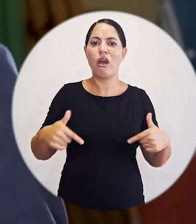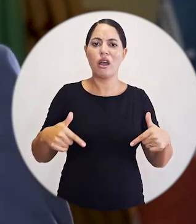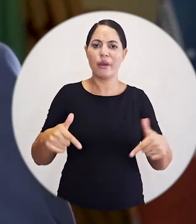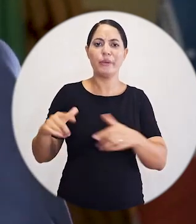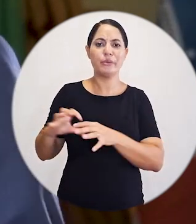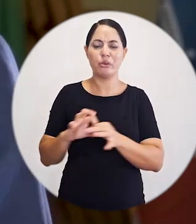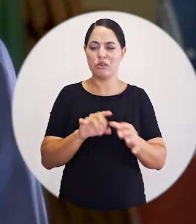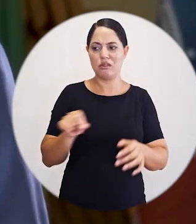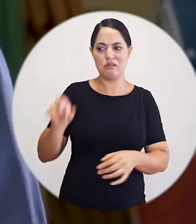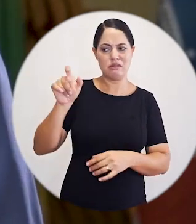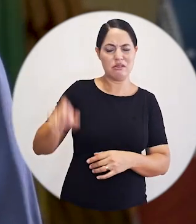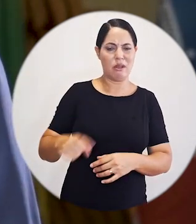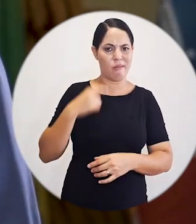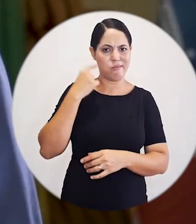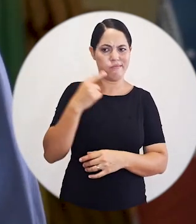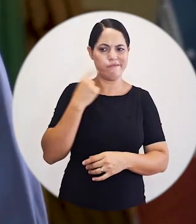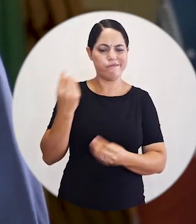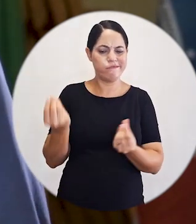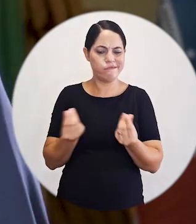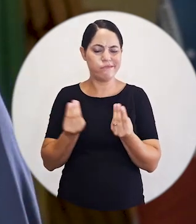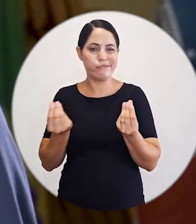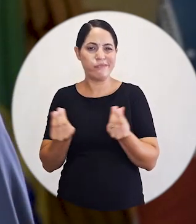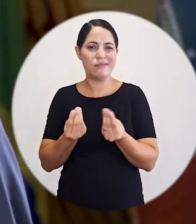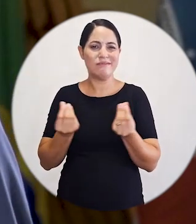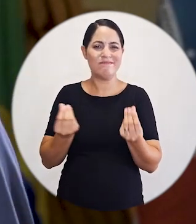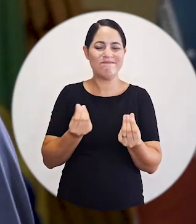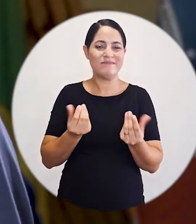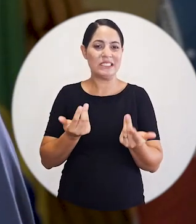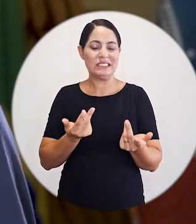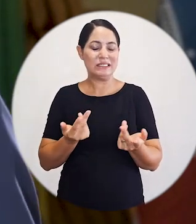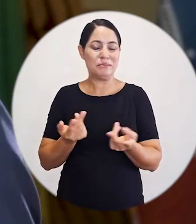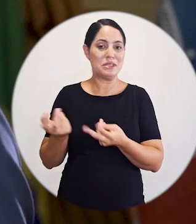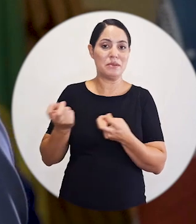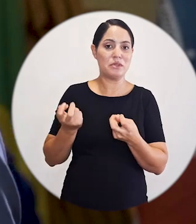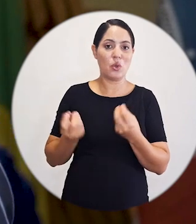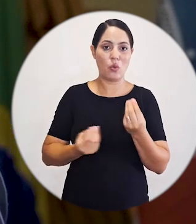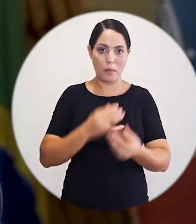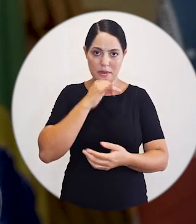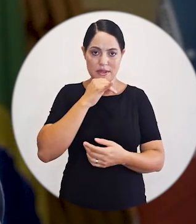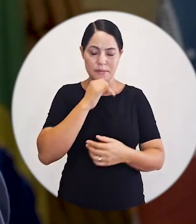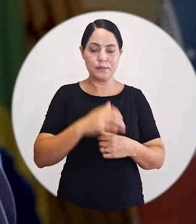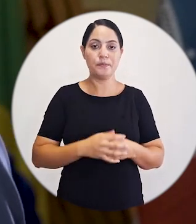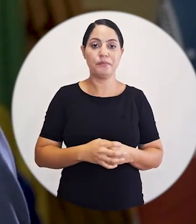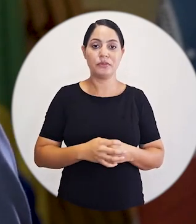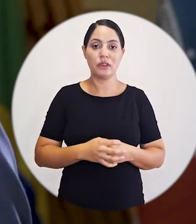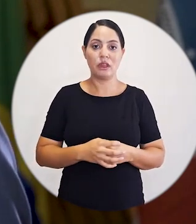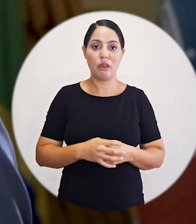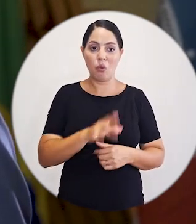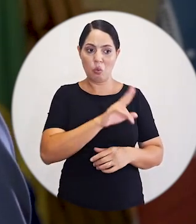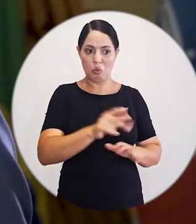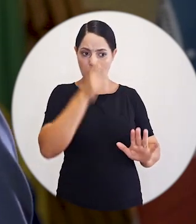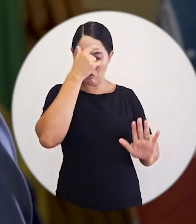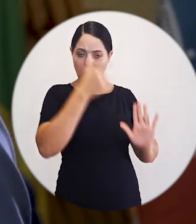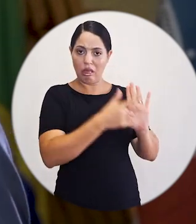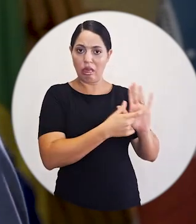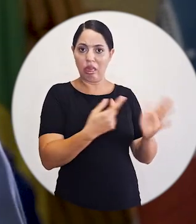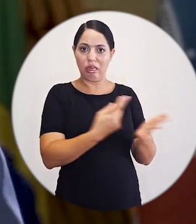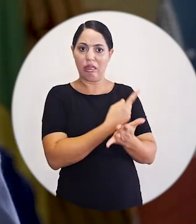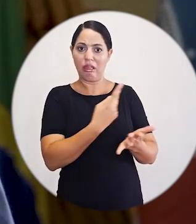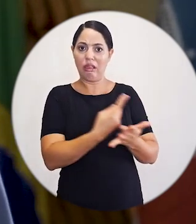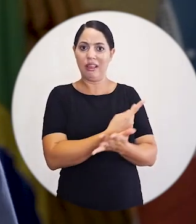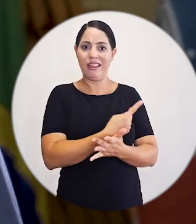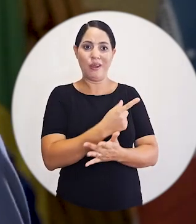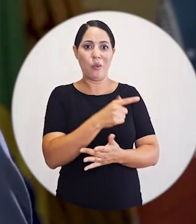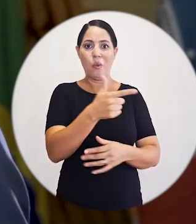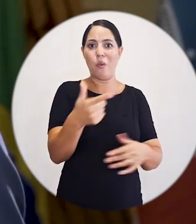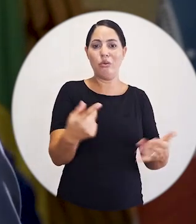daquelas situações que coloquem o profissional numa vulnerabilidade de percepção, como, por exemplo, o uso incorreto de uma inteligência artificial